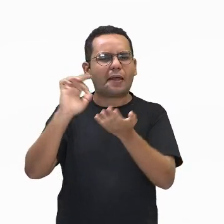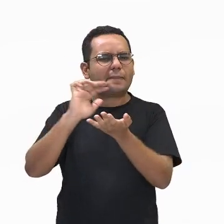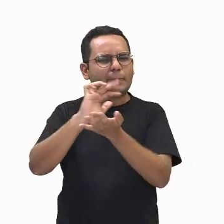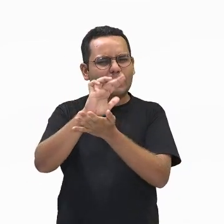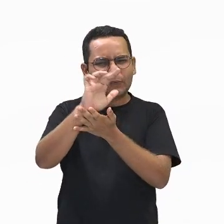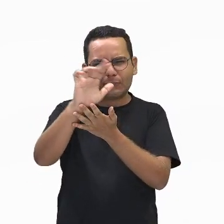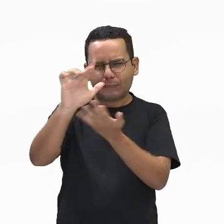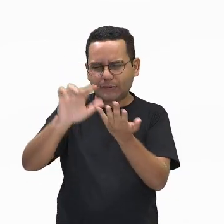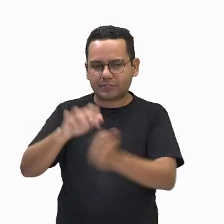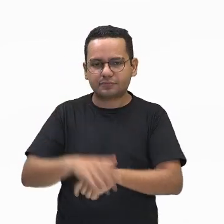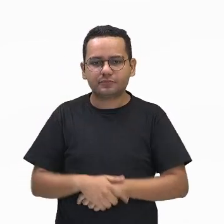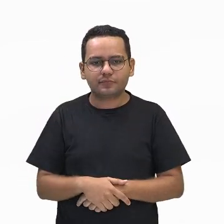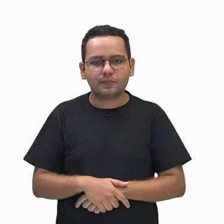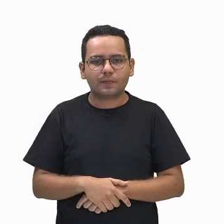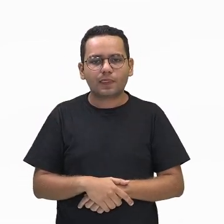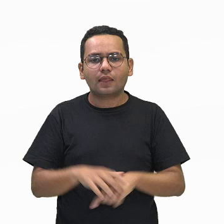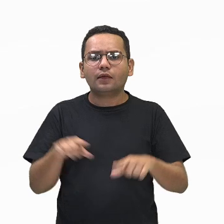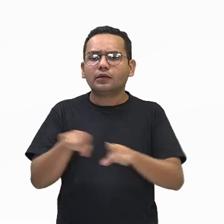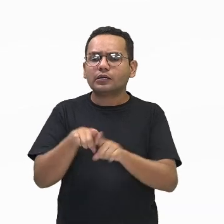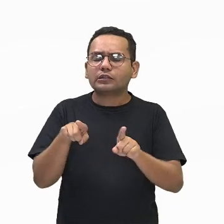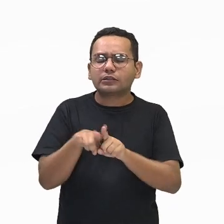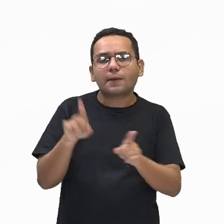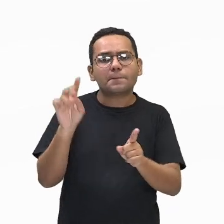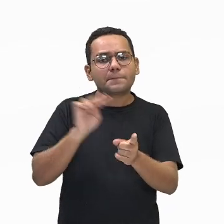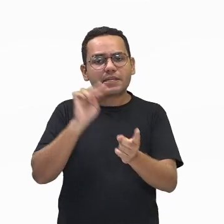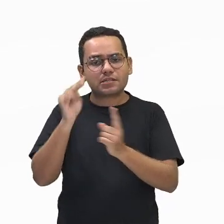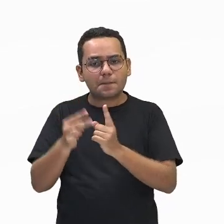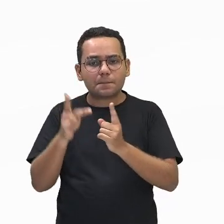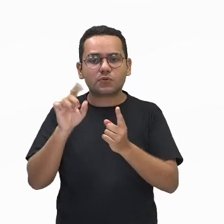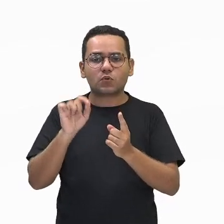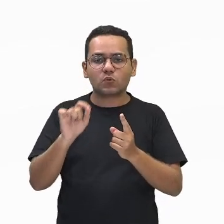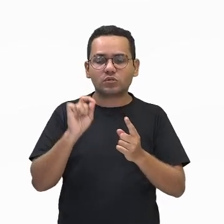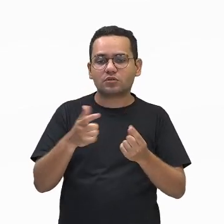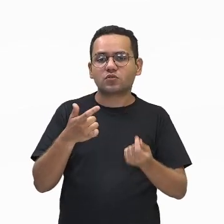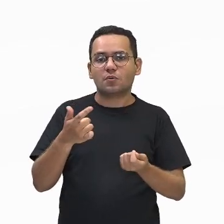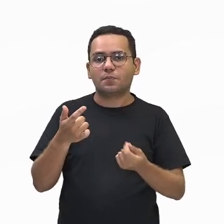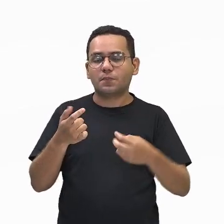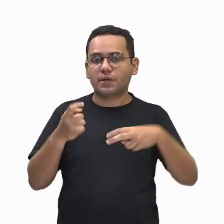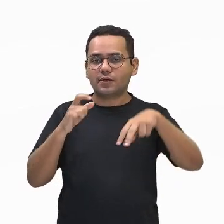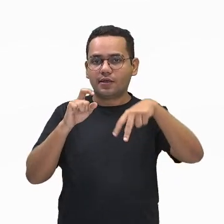bem como diferentes formas de encarar a sexualidade e a questão de